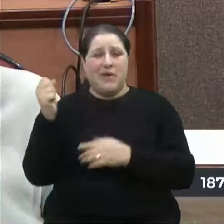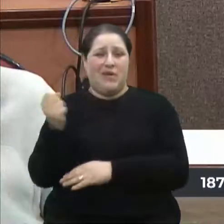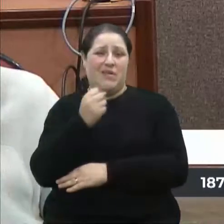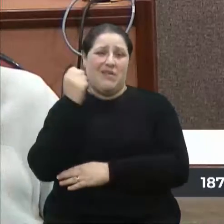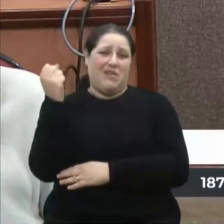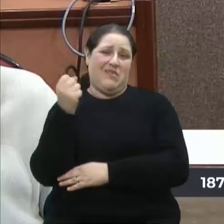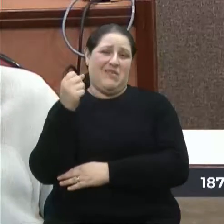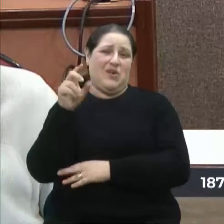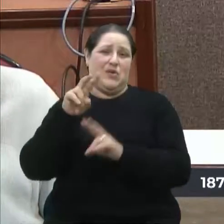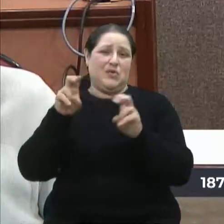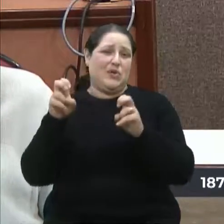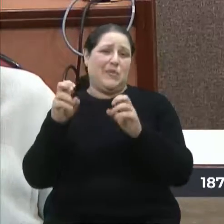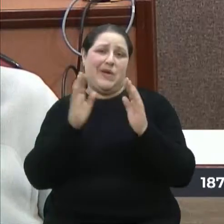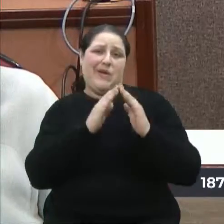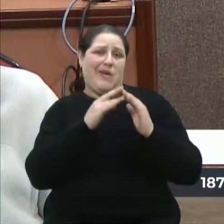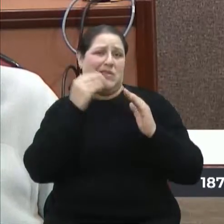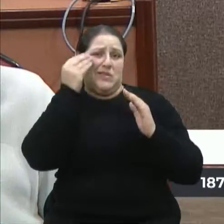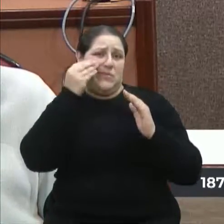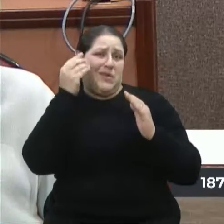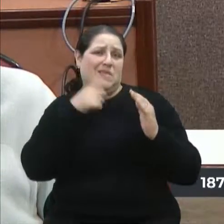né? Do aumento